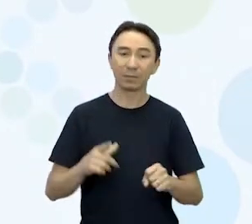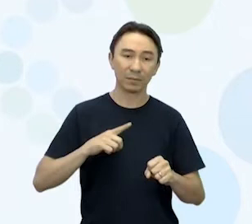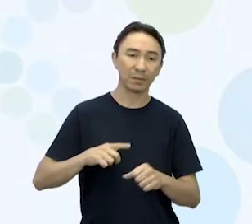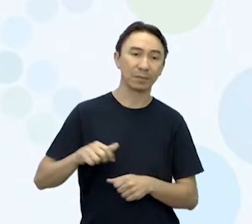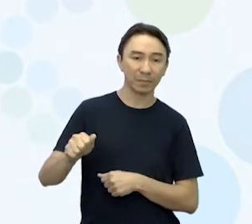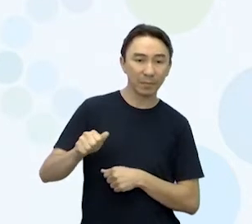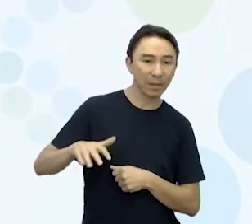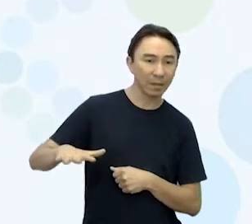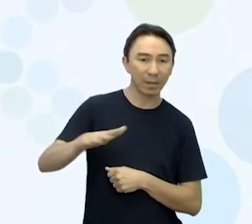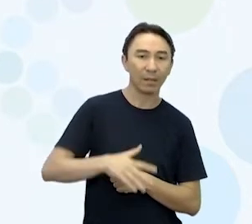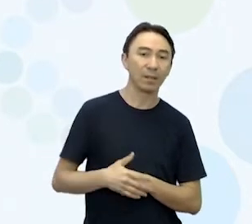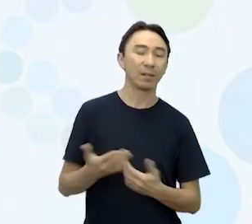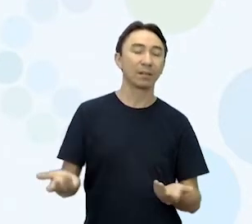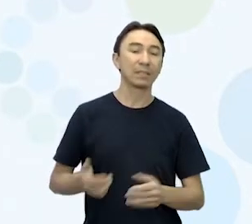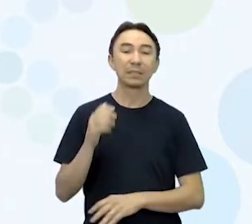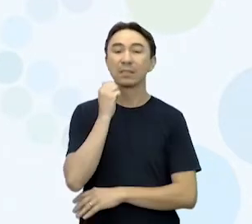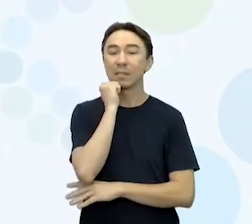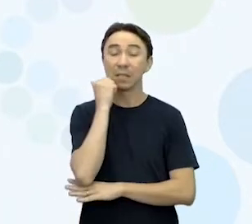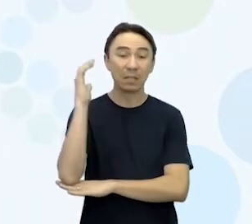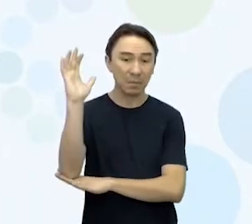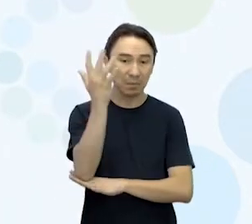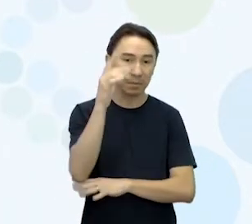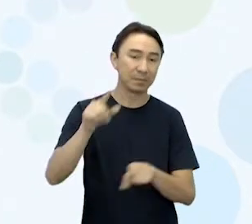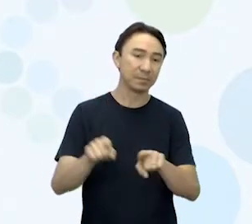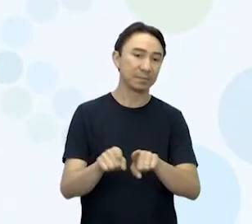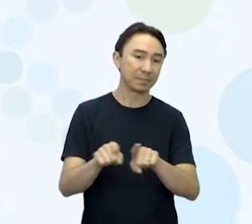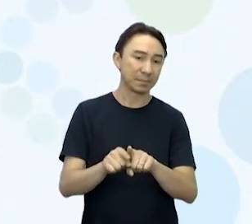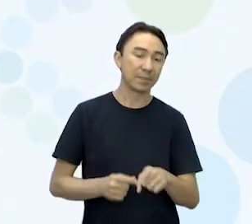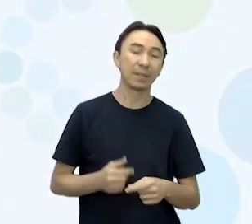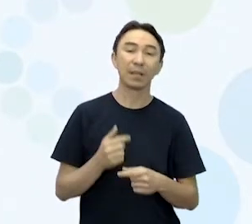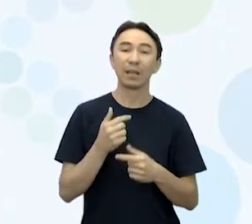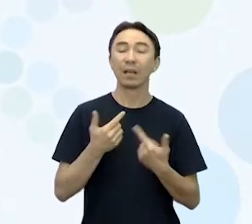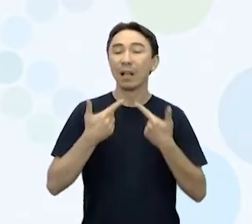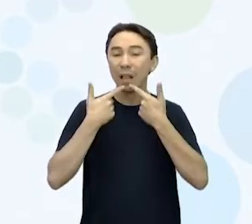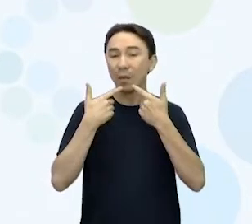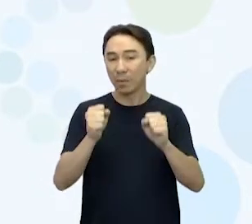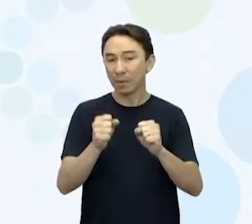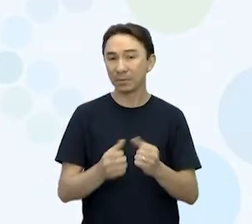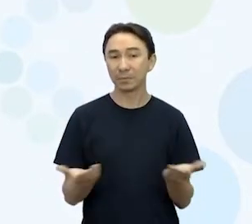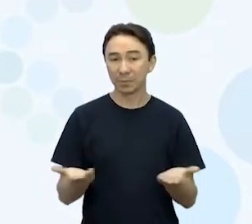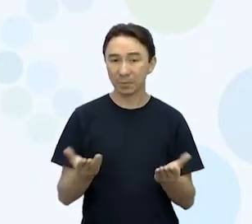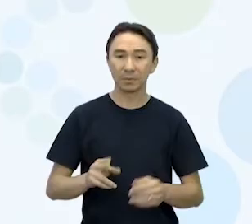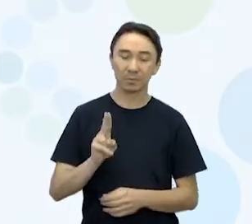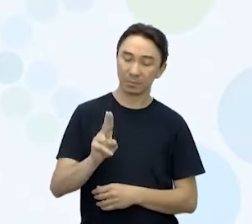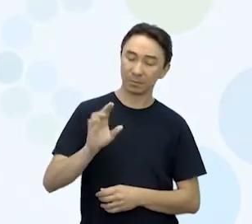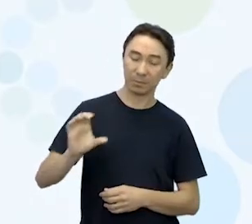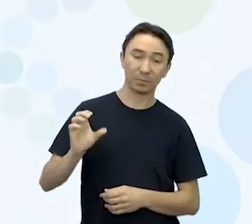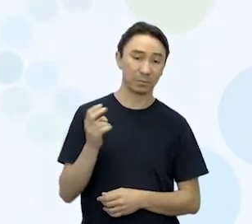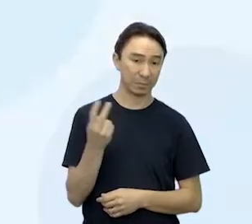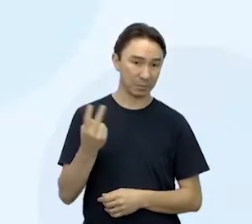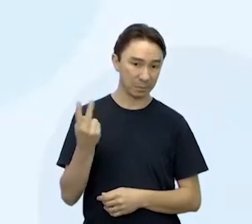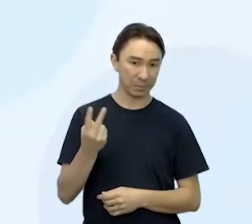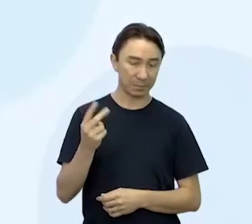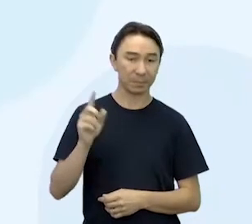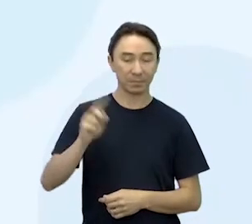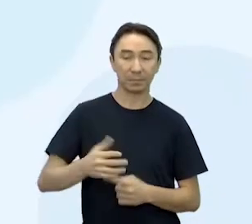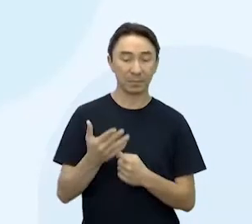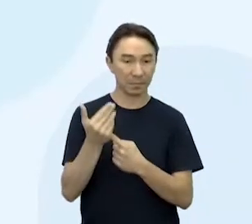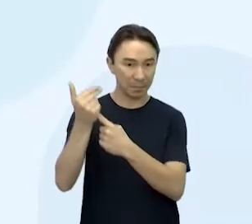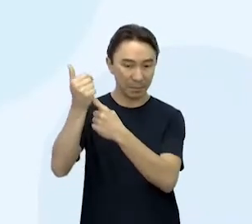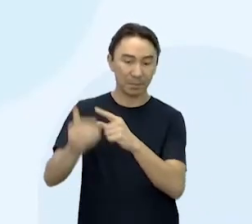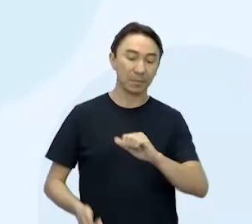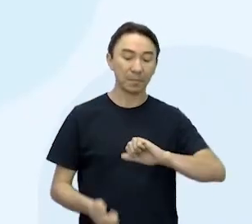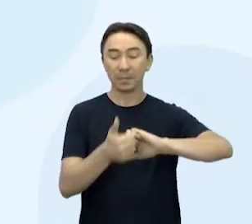nossa unidade curricular 2 é tecnologia e qualidade de vida. Nosso componente, materiais inovadores,